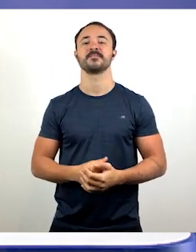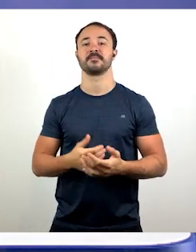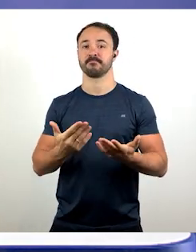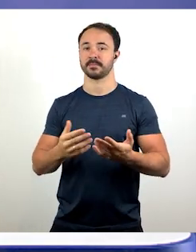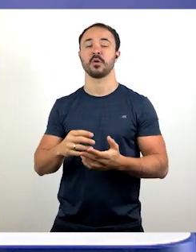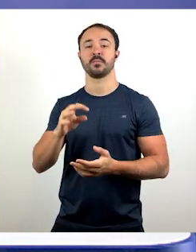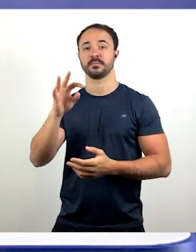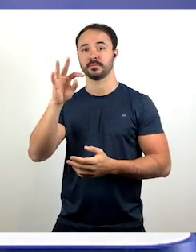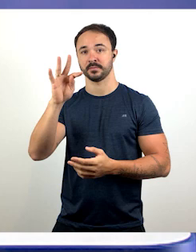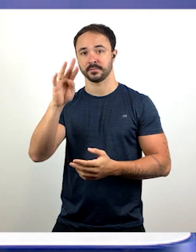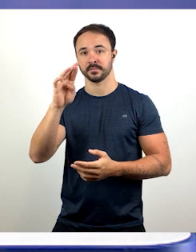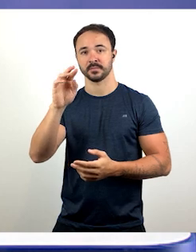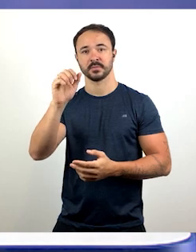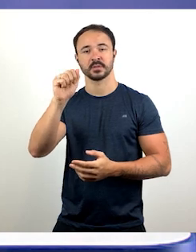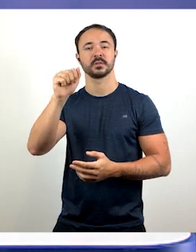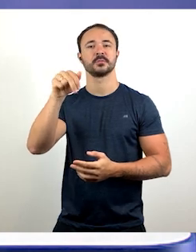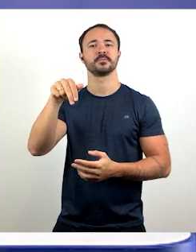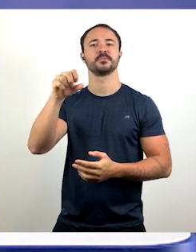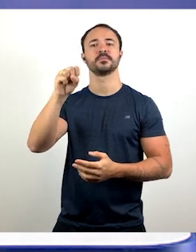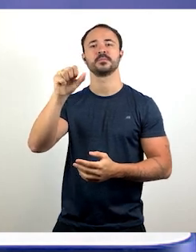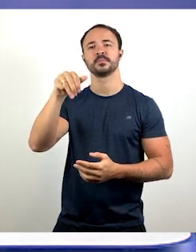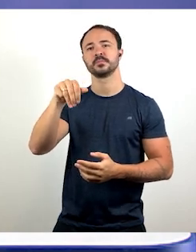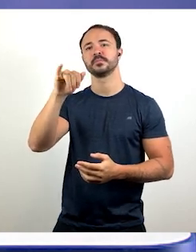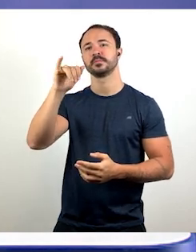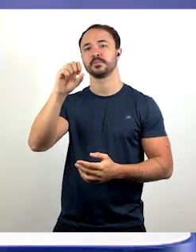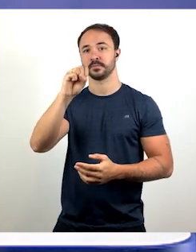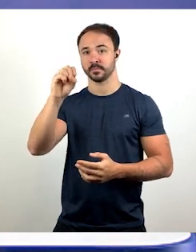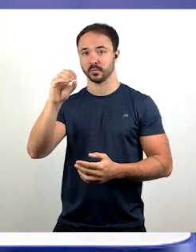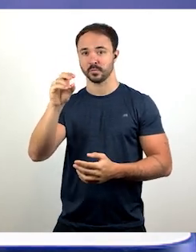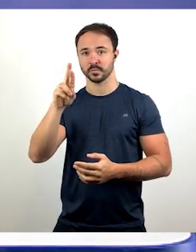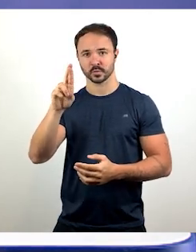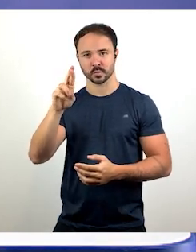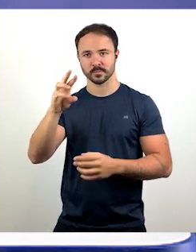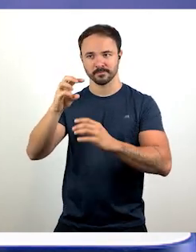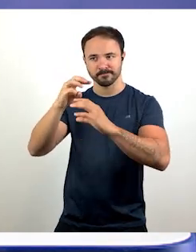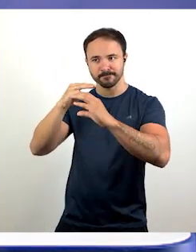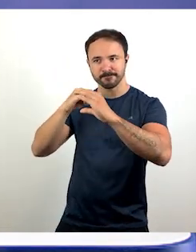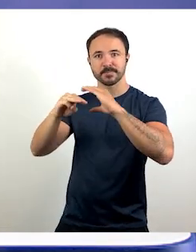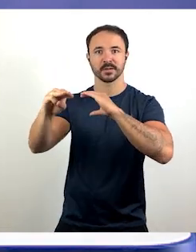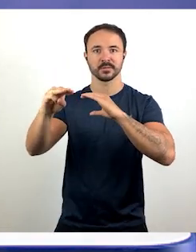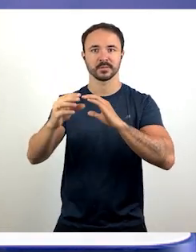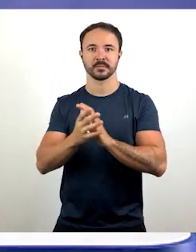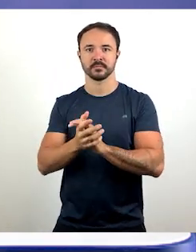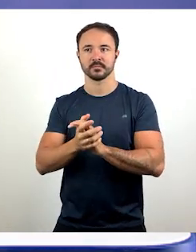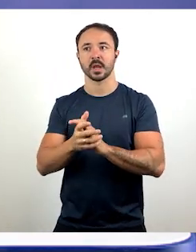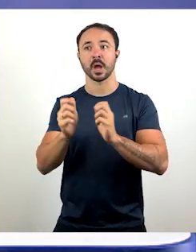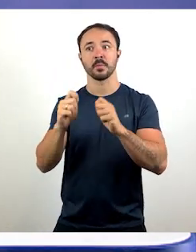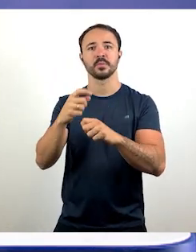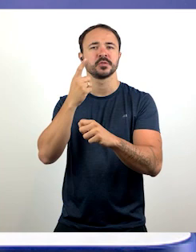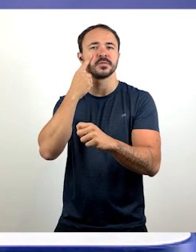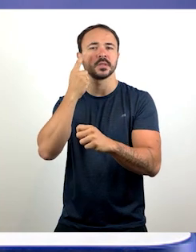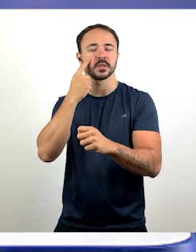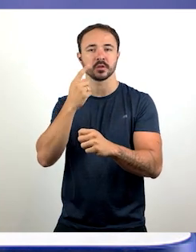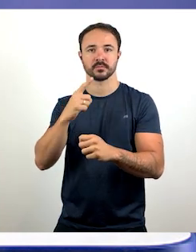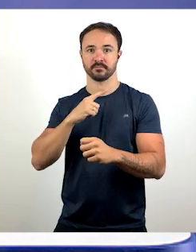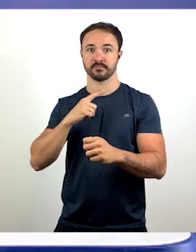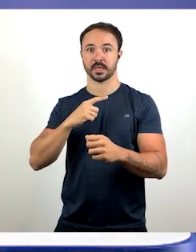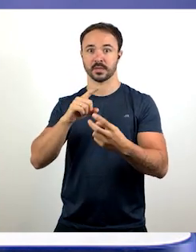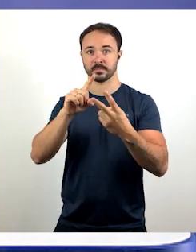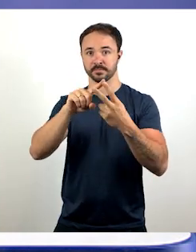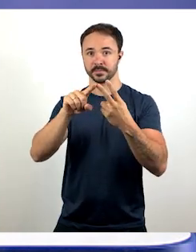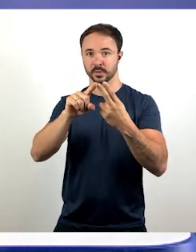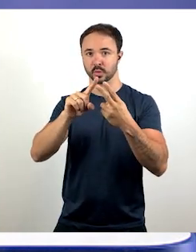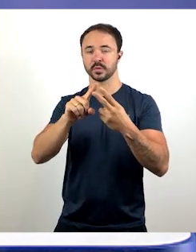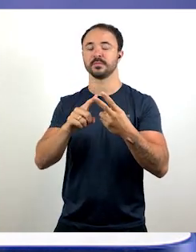transforma essa mensagem em mensagem Morse. E como é que ela é transformada? Bom, vocês podem ver que nós temos aqui